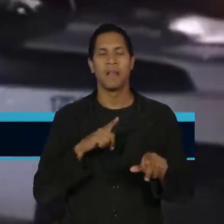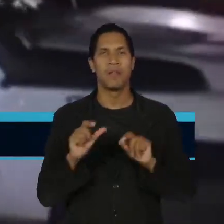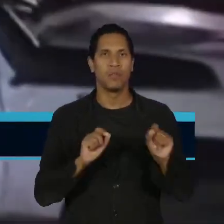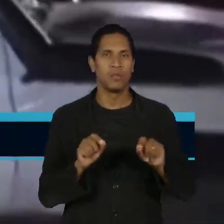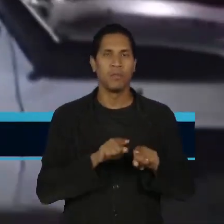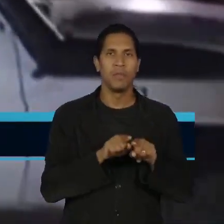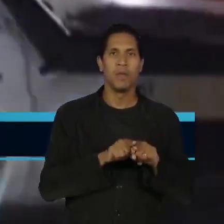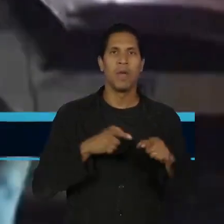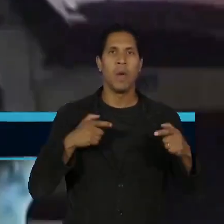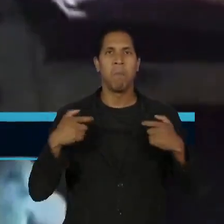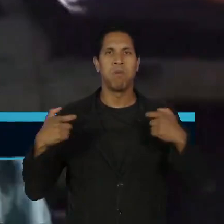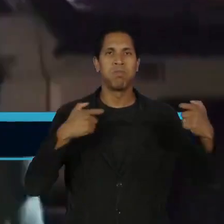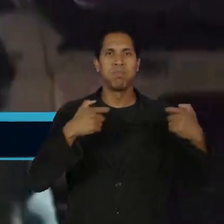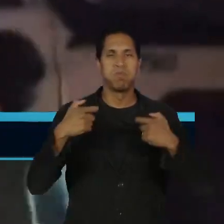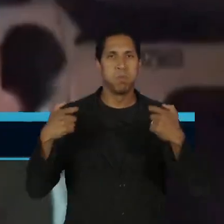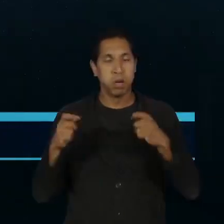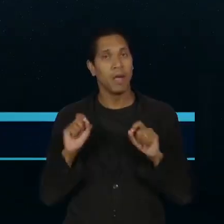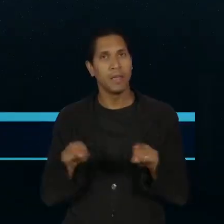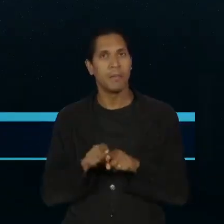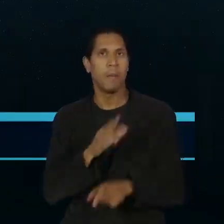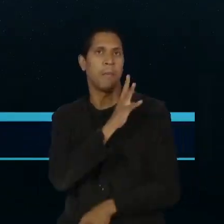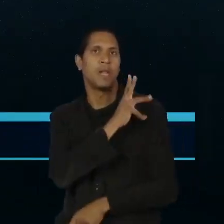todos os prisioneiros palestinos.